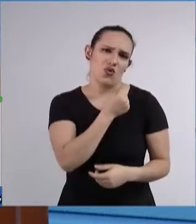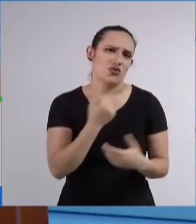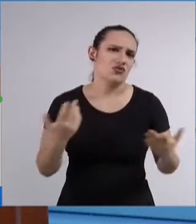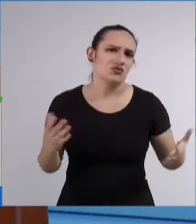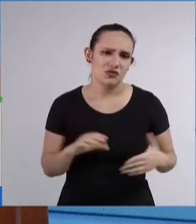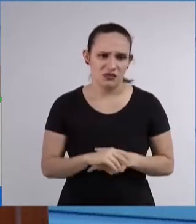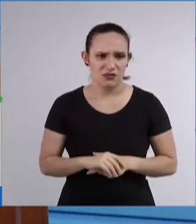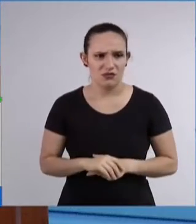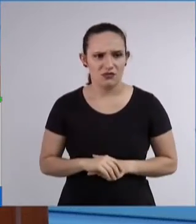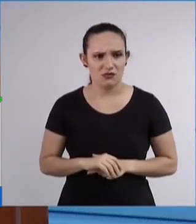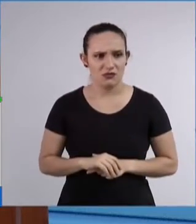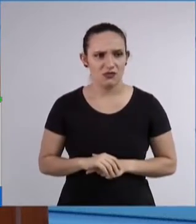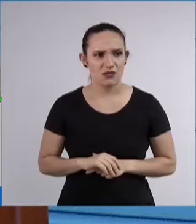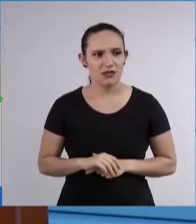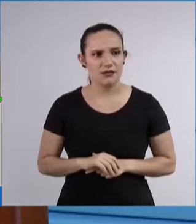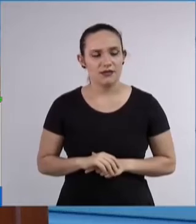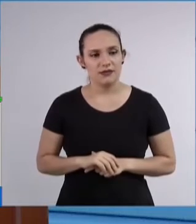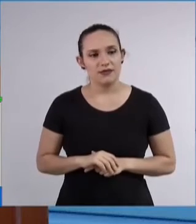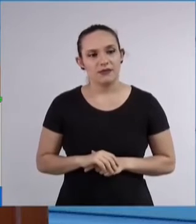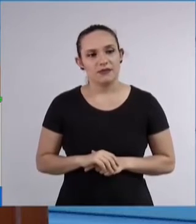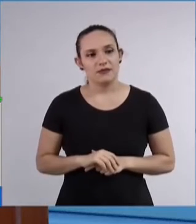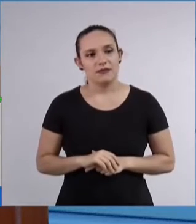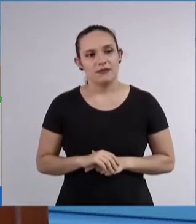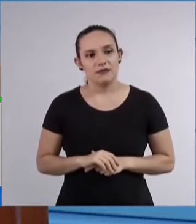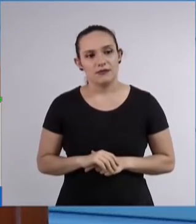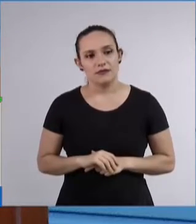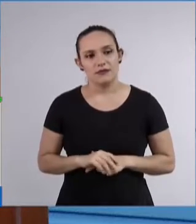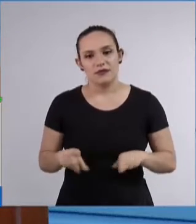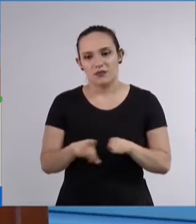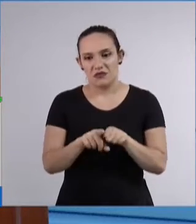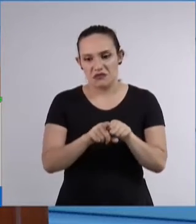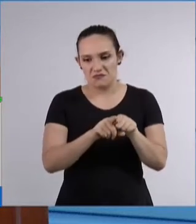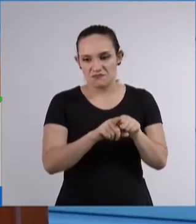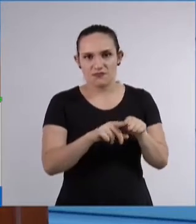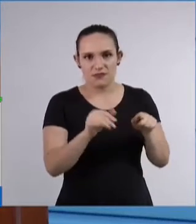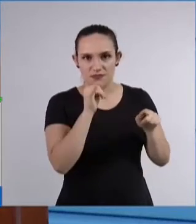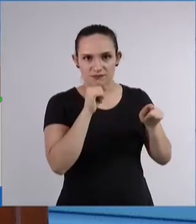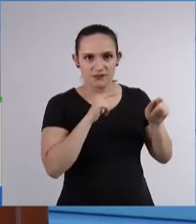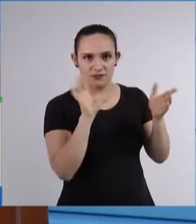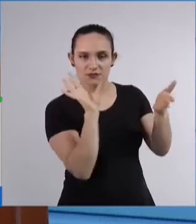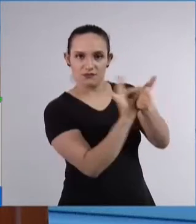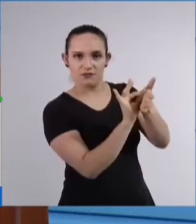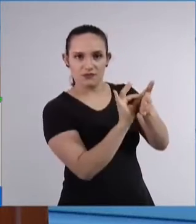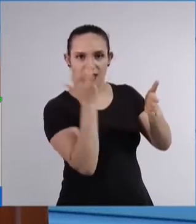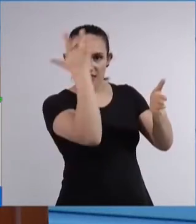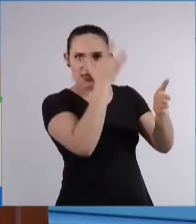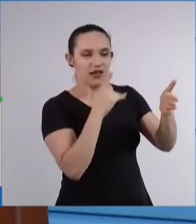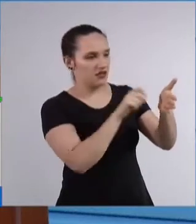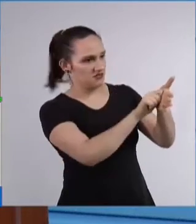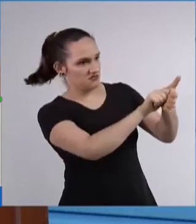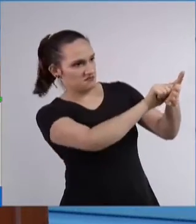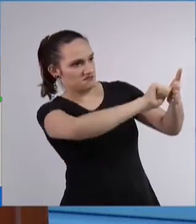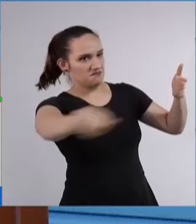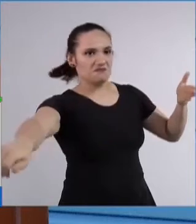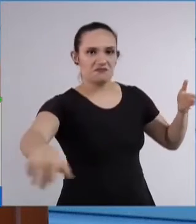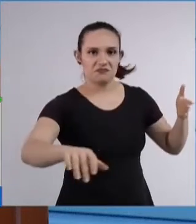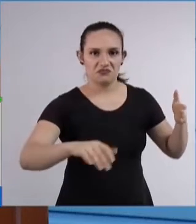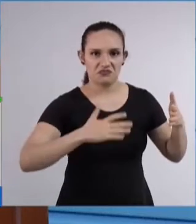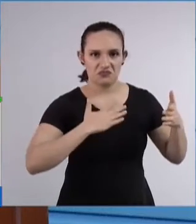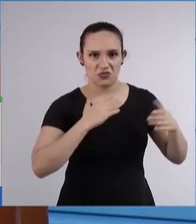nada. Não é tirando o adesivo do Haddad dos carros e deixando o bilhetinho que